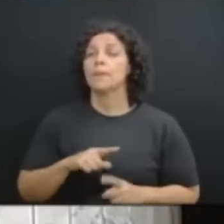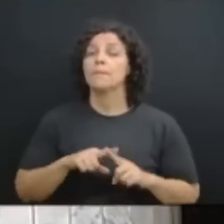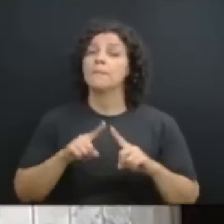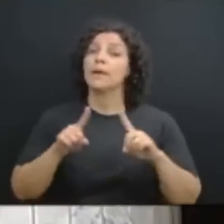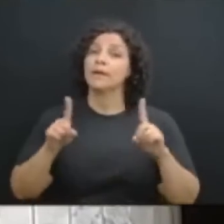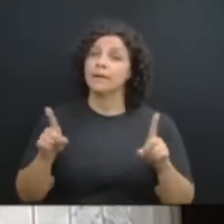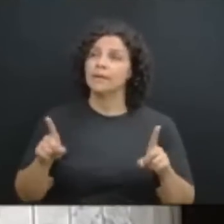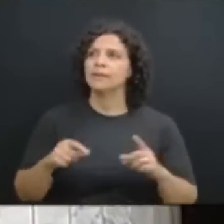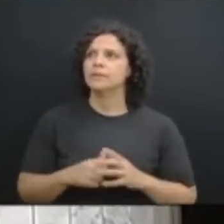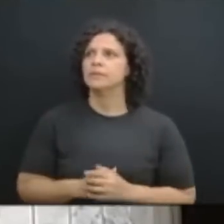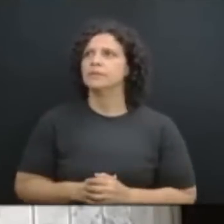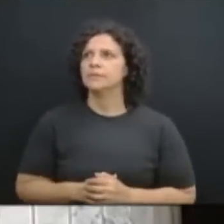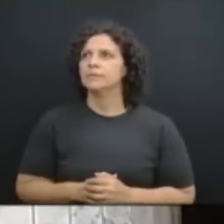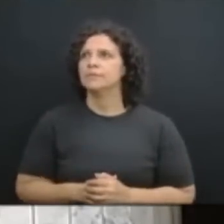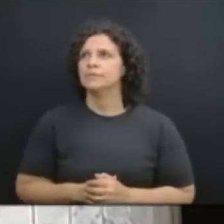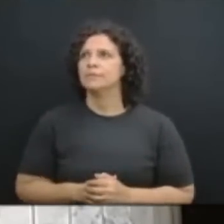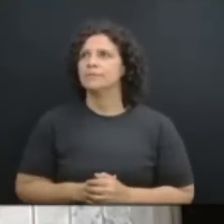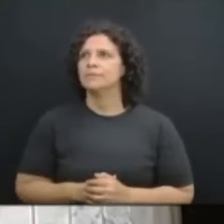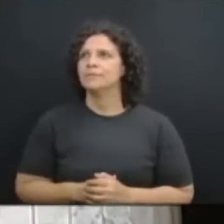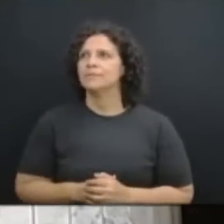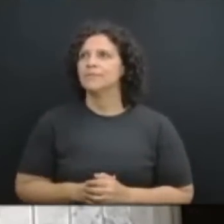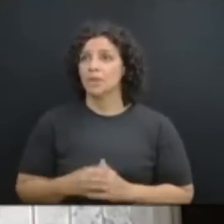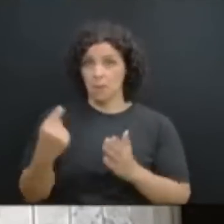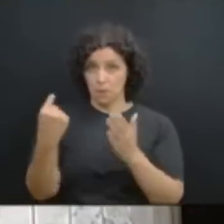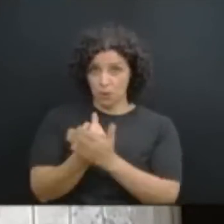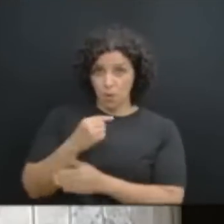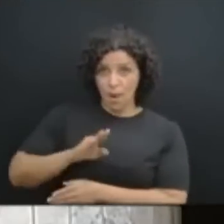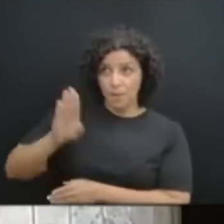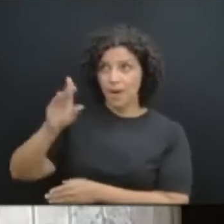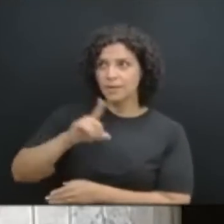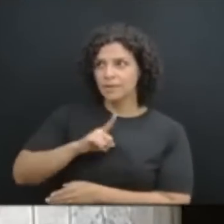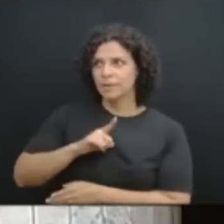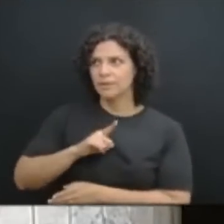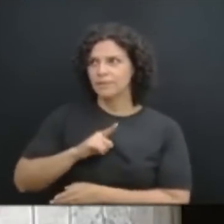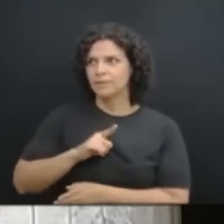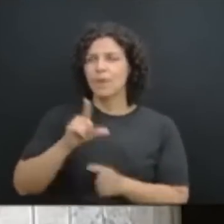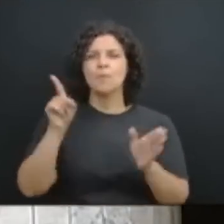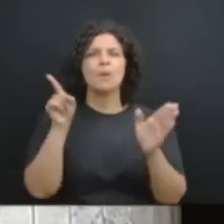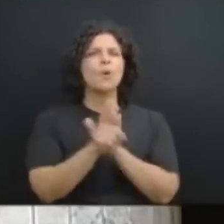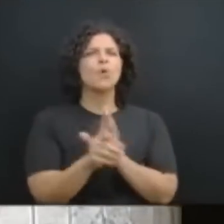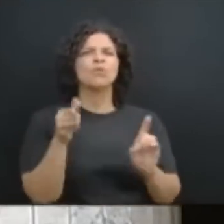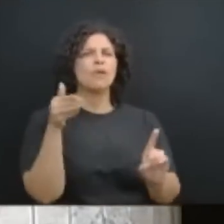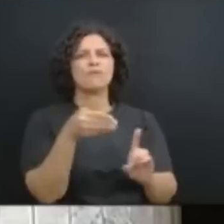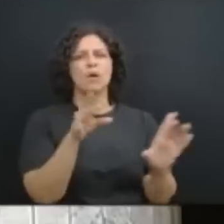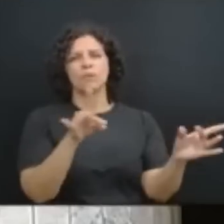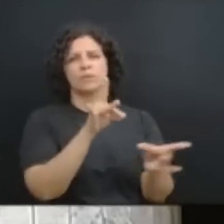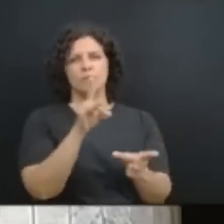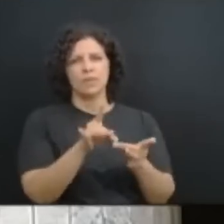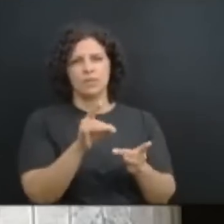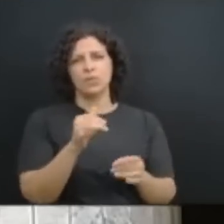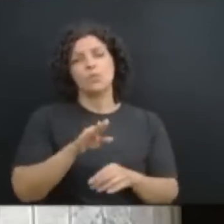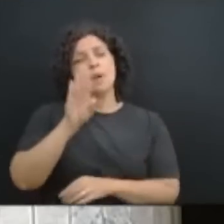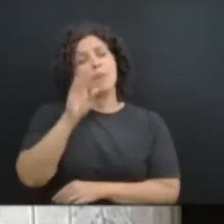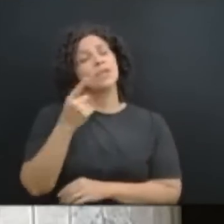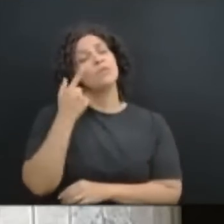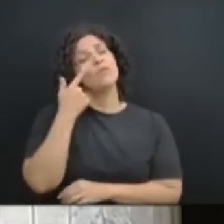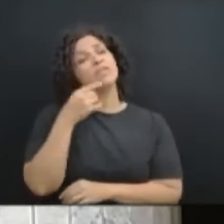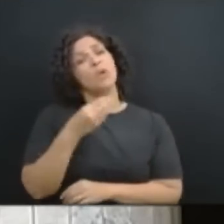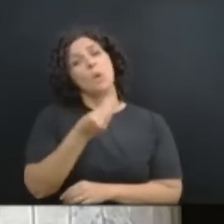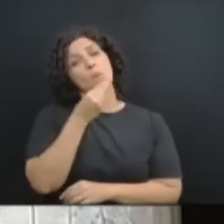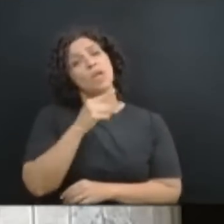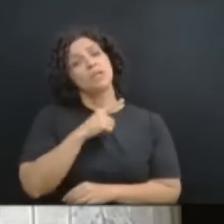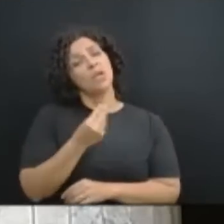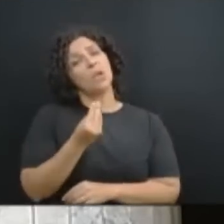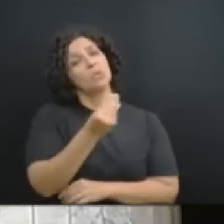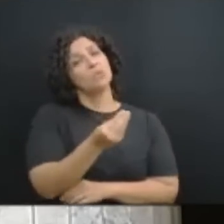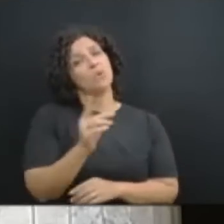Entretanto... Já que o senhor me perguntou, o senhor me daria uma parte? Foi uma pergunta focal, específica. O à parte, se oportunidade